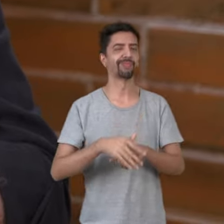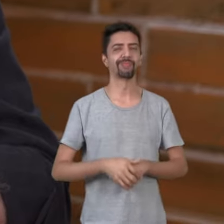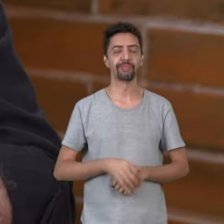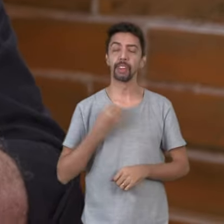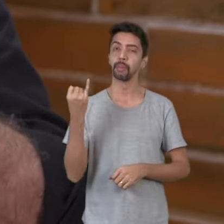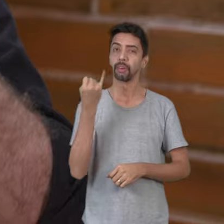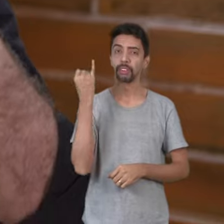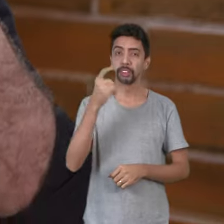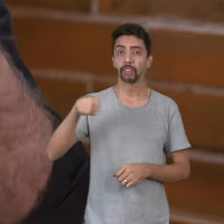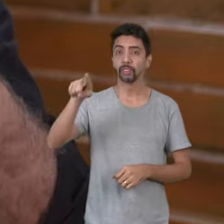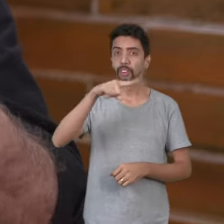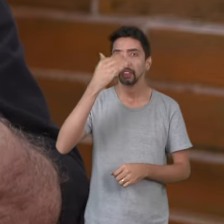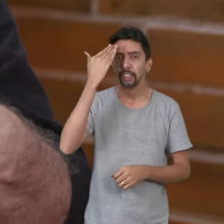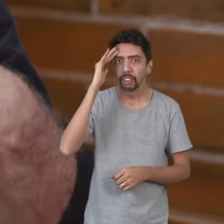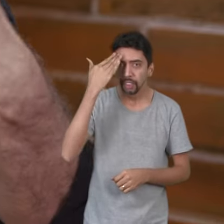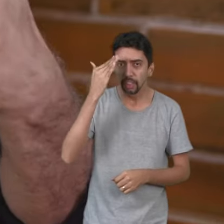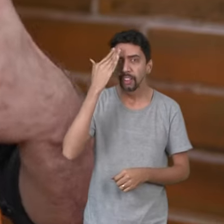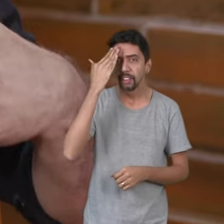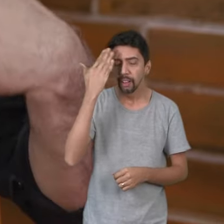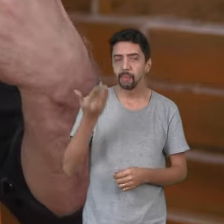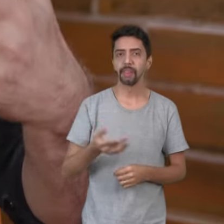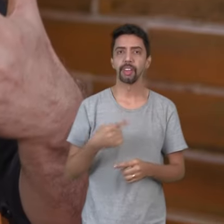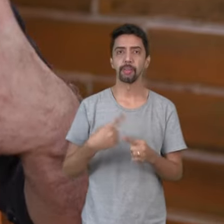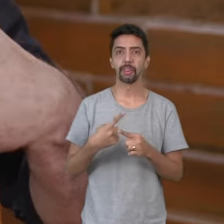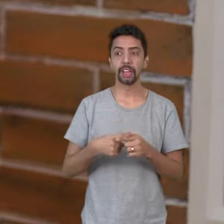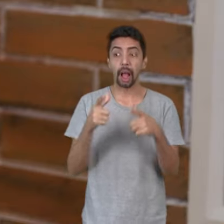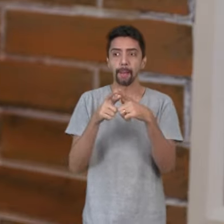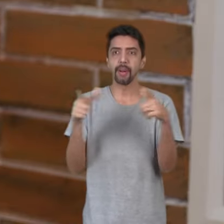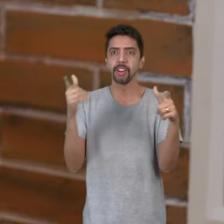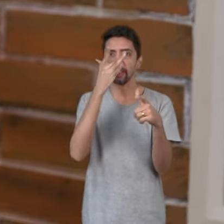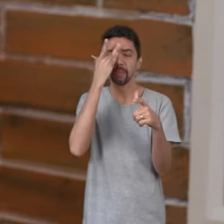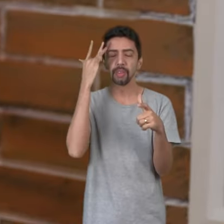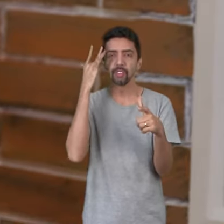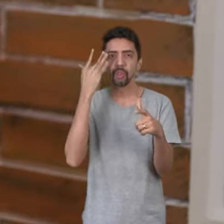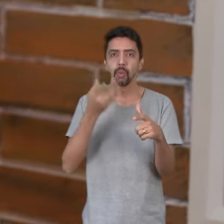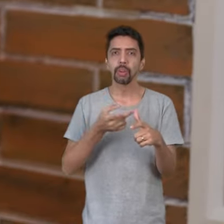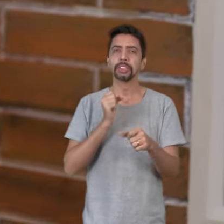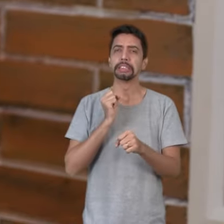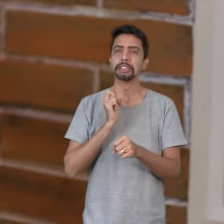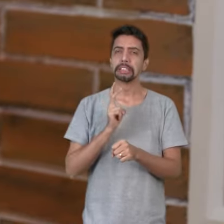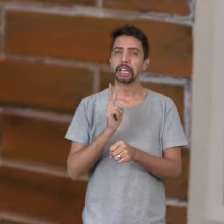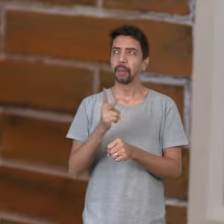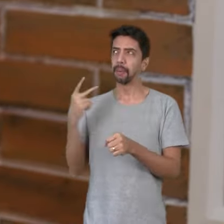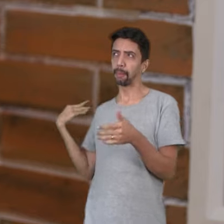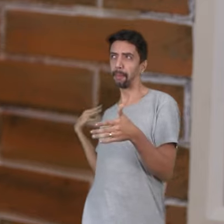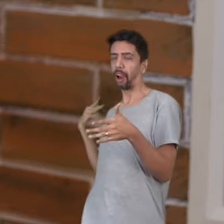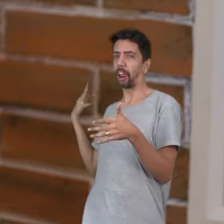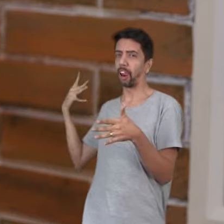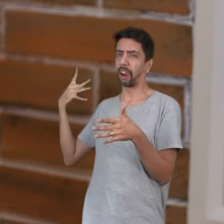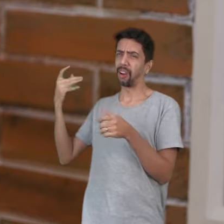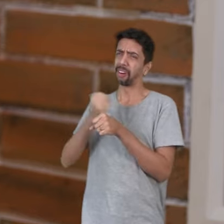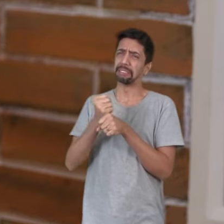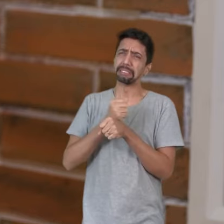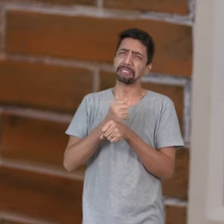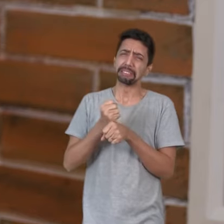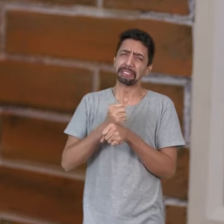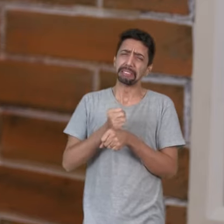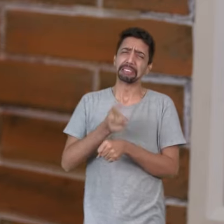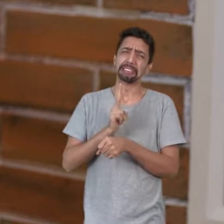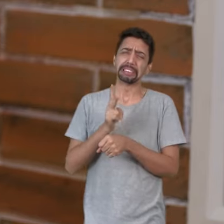Muitos de nós já pagamos anos e anos pagando energia hidrelétrica, enquanto poderíamos